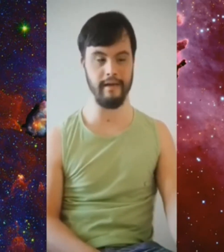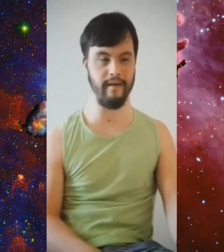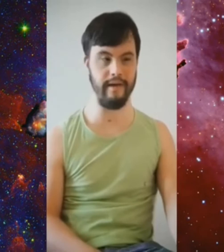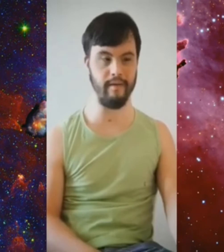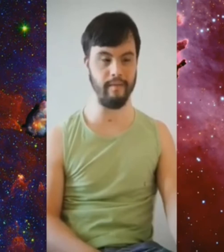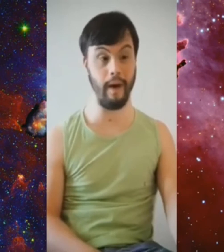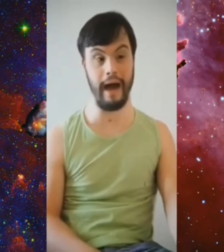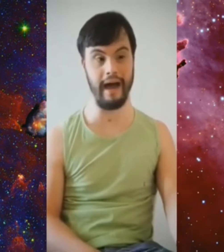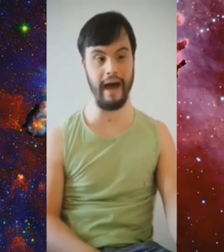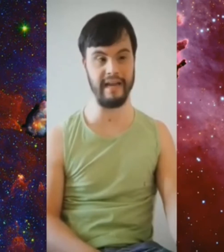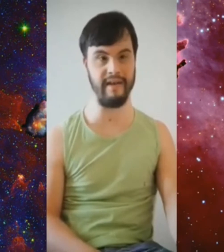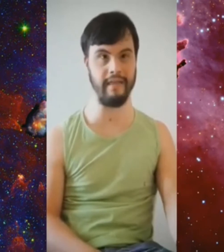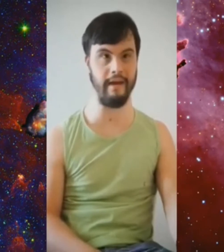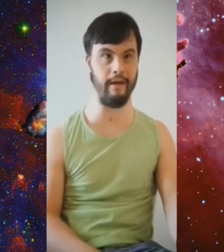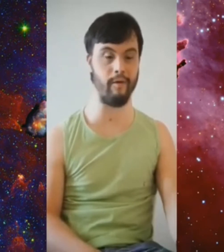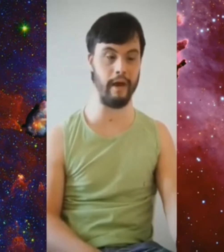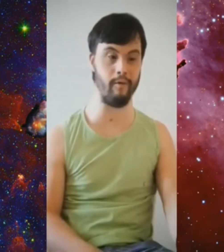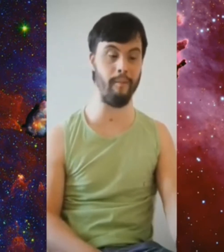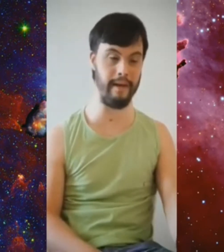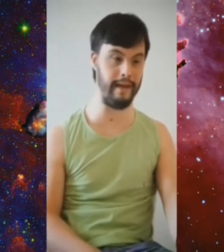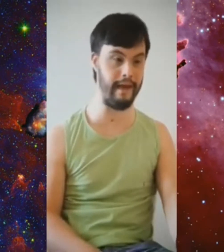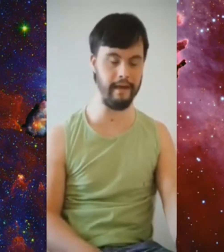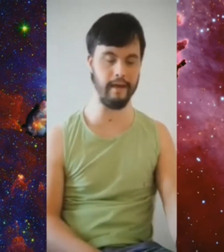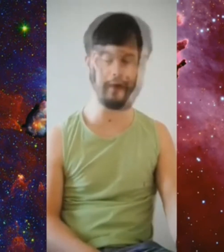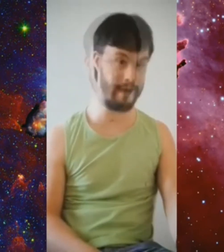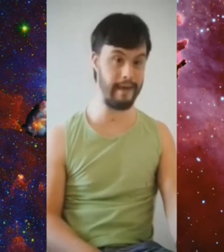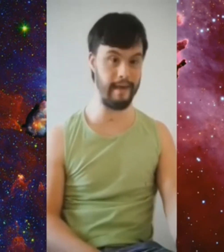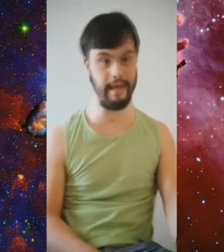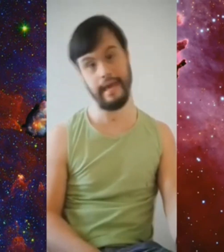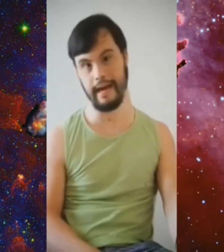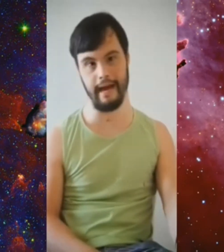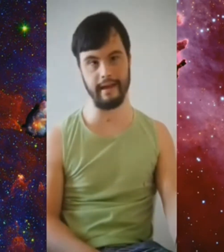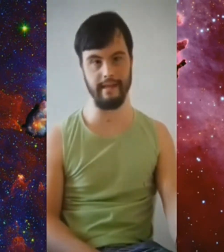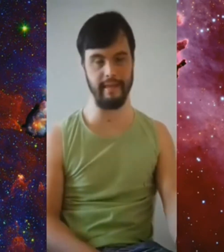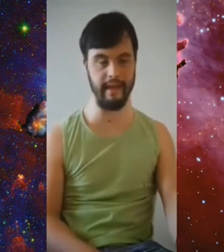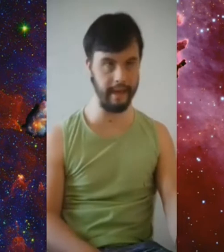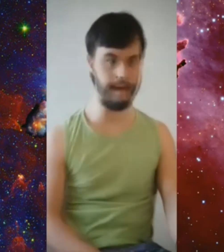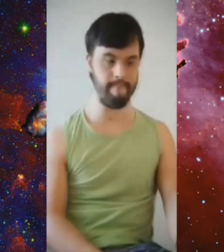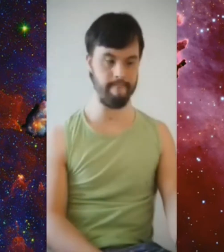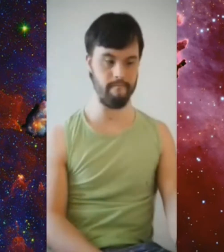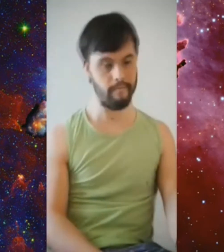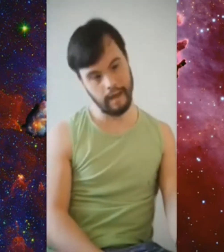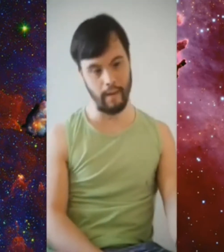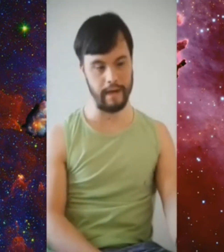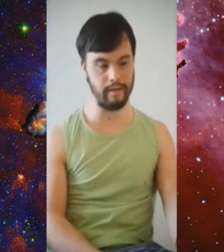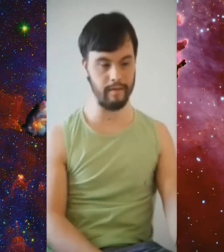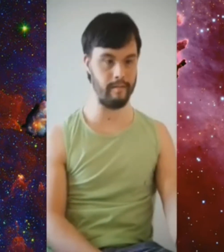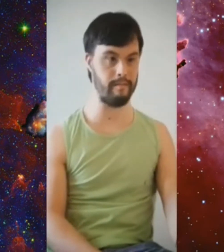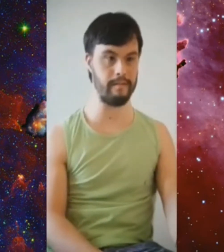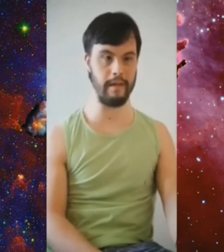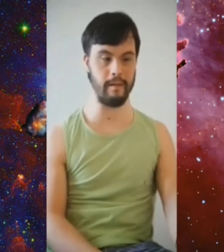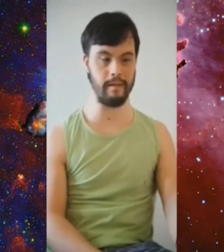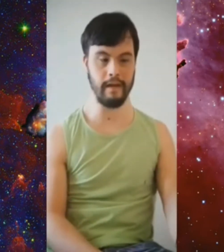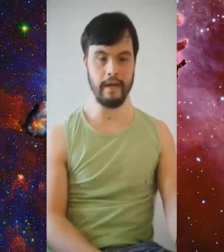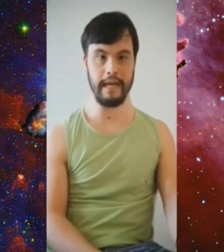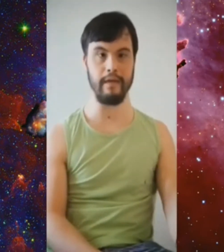primeira parte, eu fiz o meu aniversário, eu completei. Estou aqui, quer dizer, em casa, quer dizer, eu acho